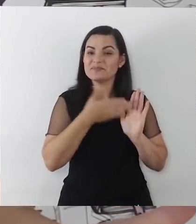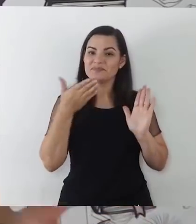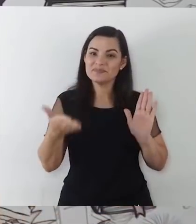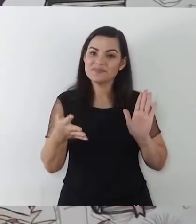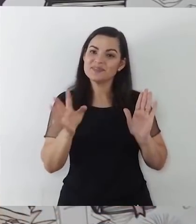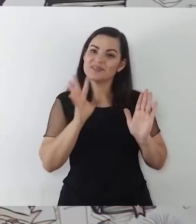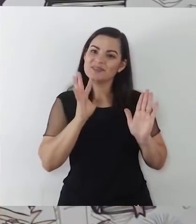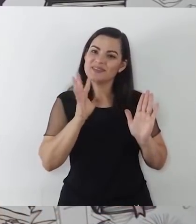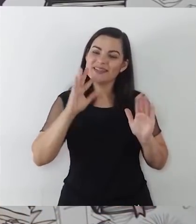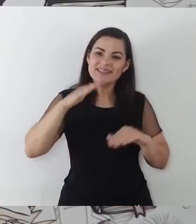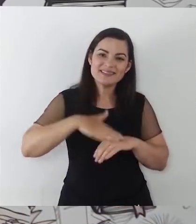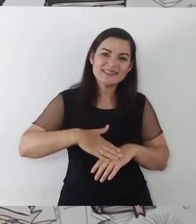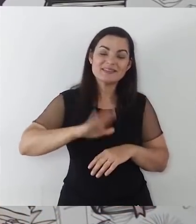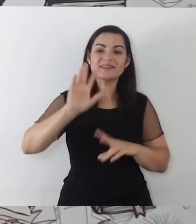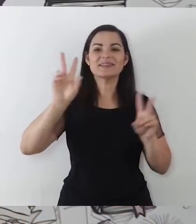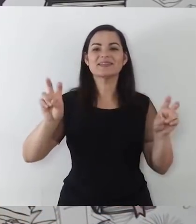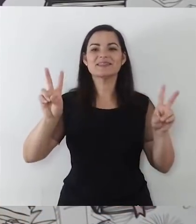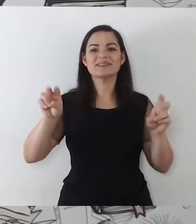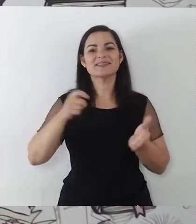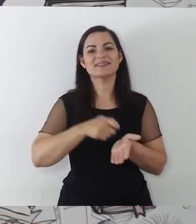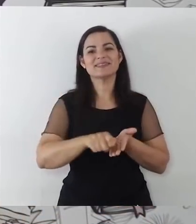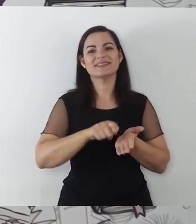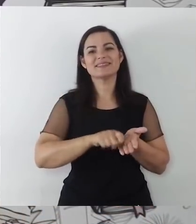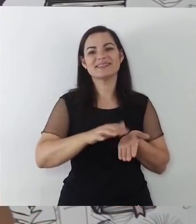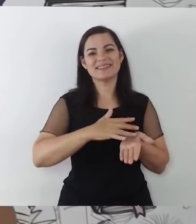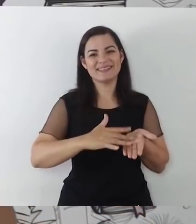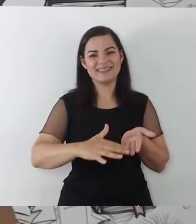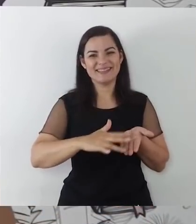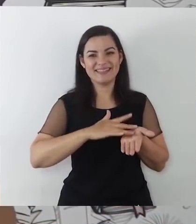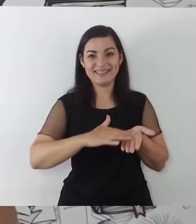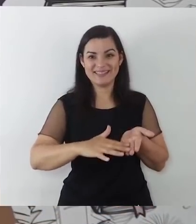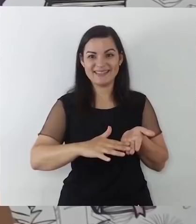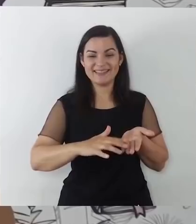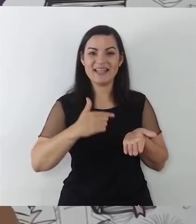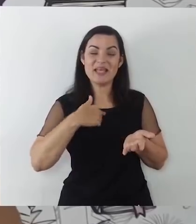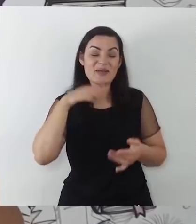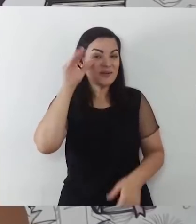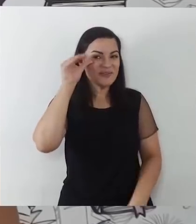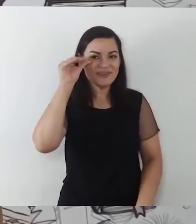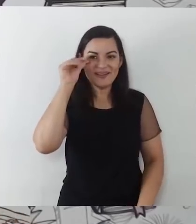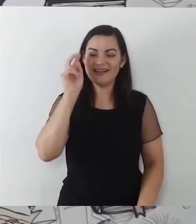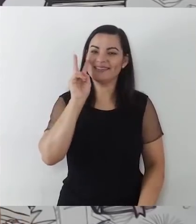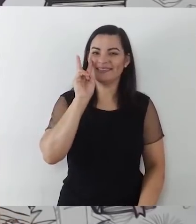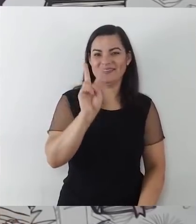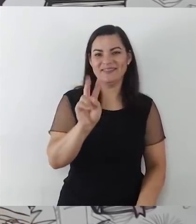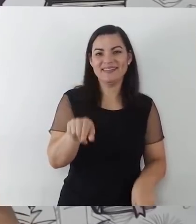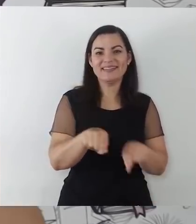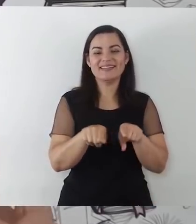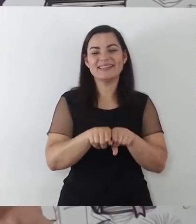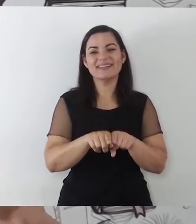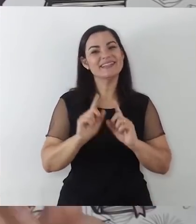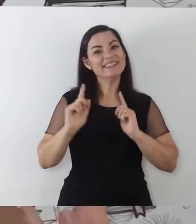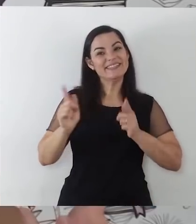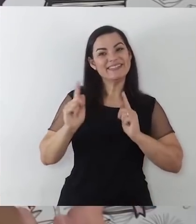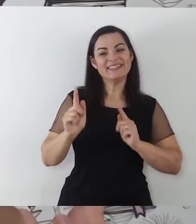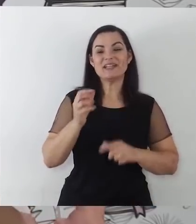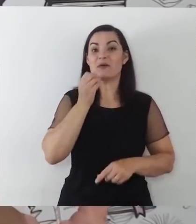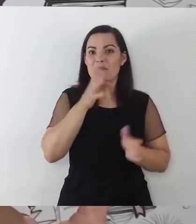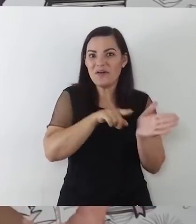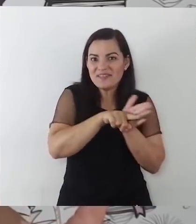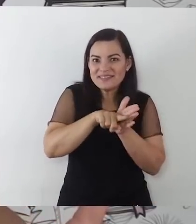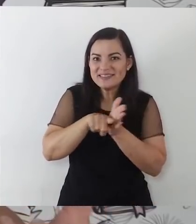é não pela bengala em si, mas como as pessoas olham a gente. E lá na fundação, através